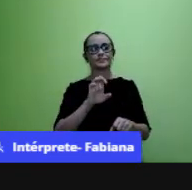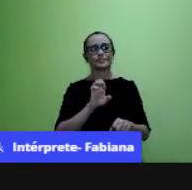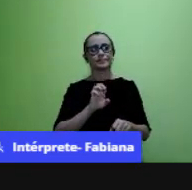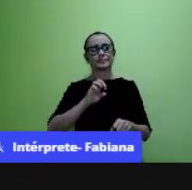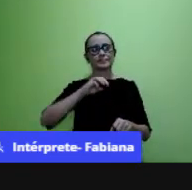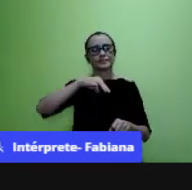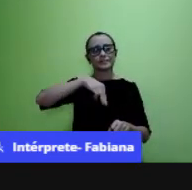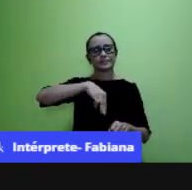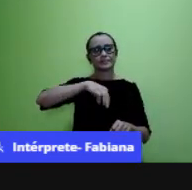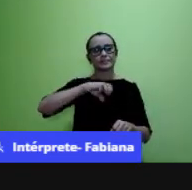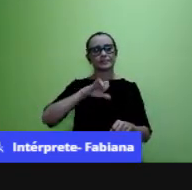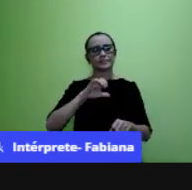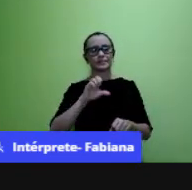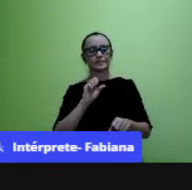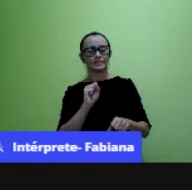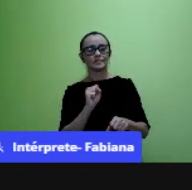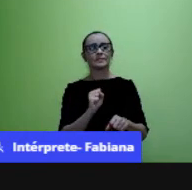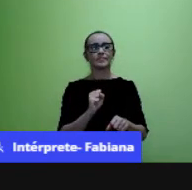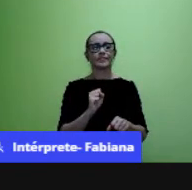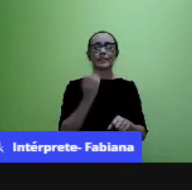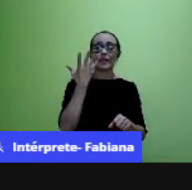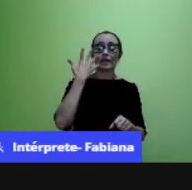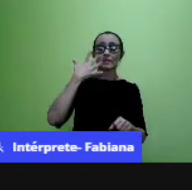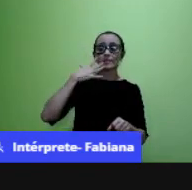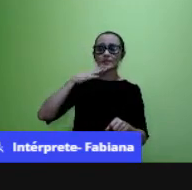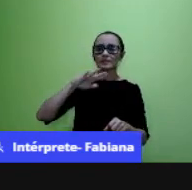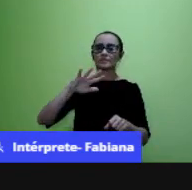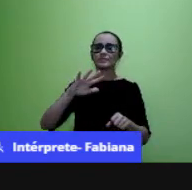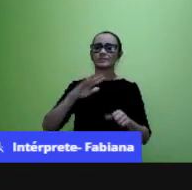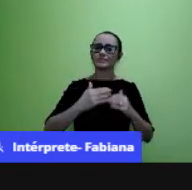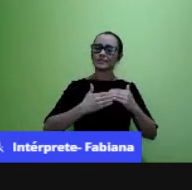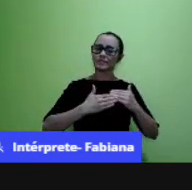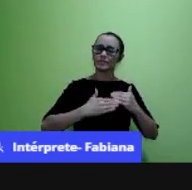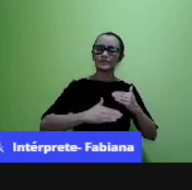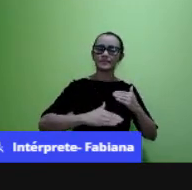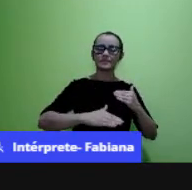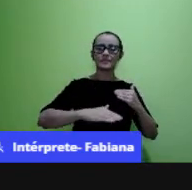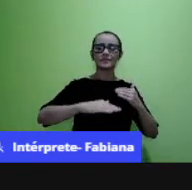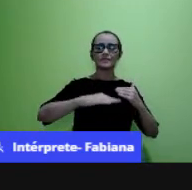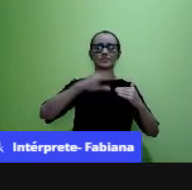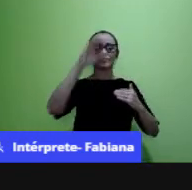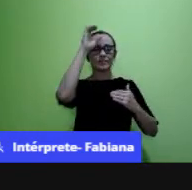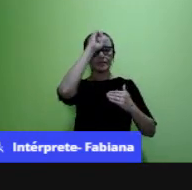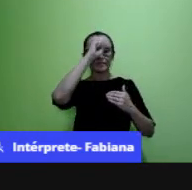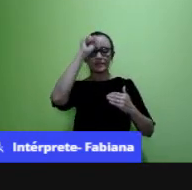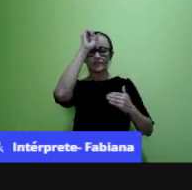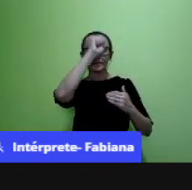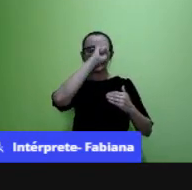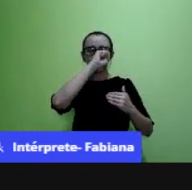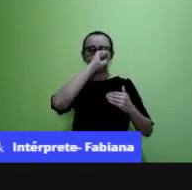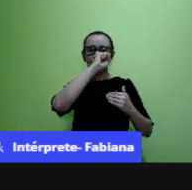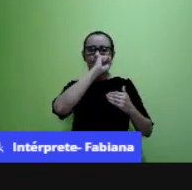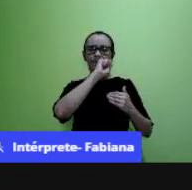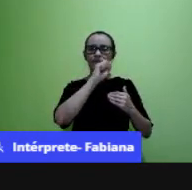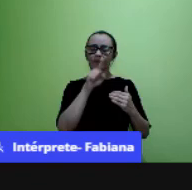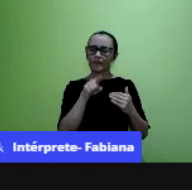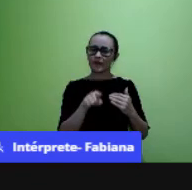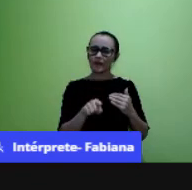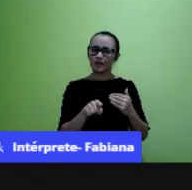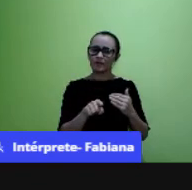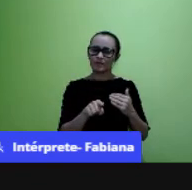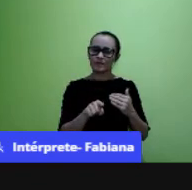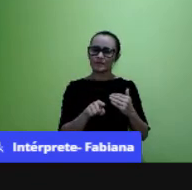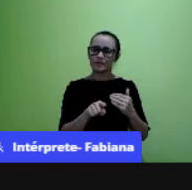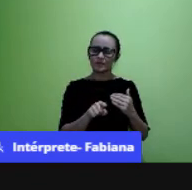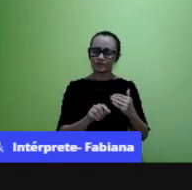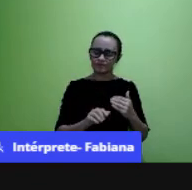de conhecimento. Ela está num processo que ela vem de bebê ali, onde ela vai ter